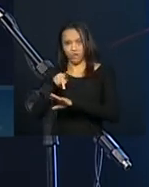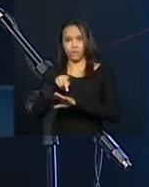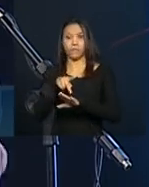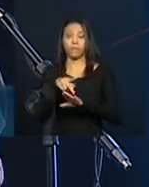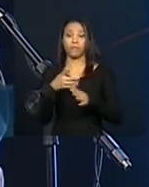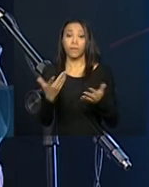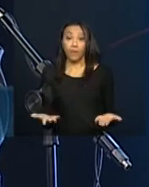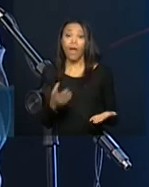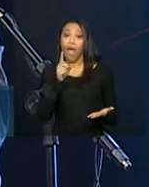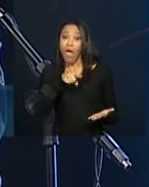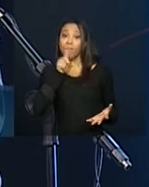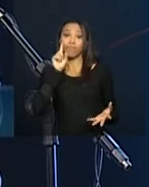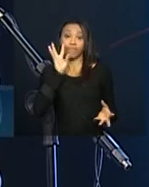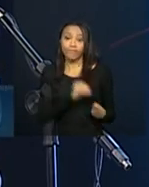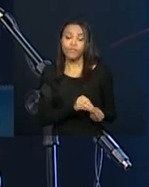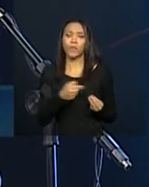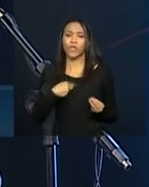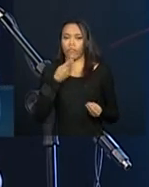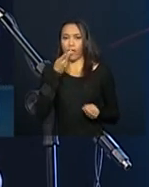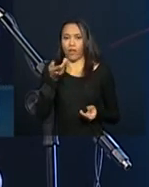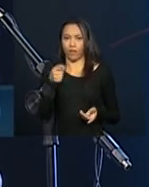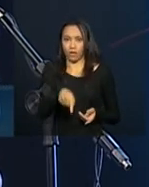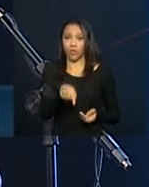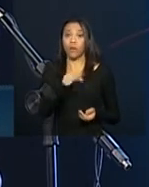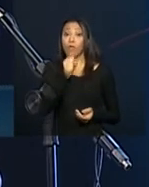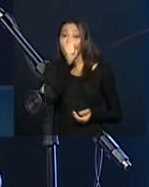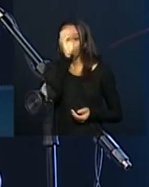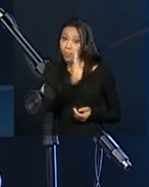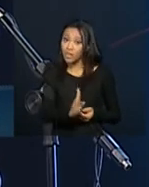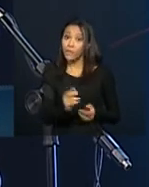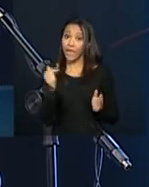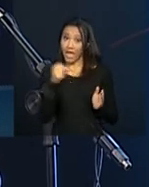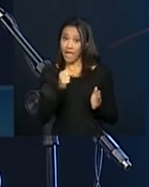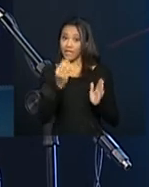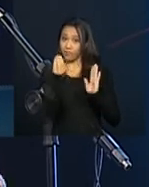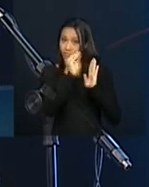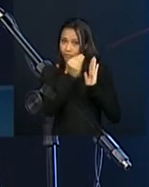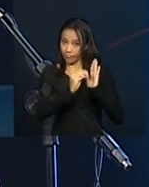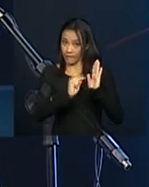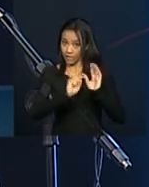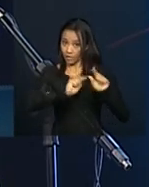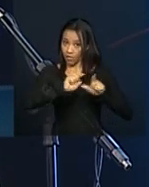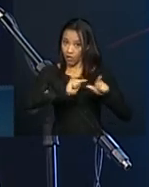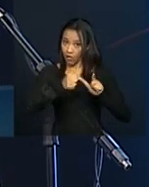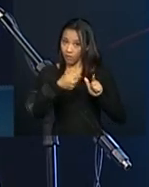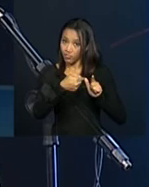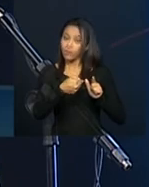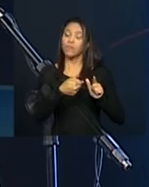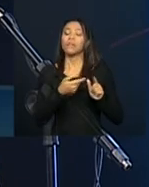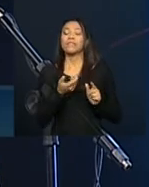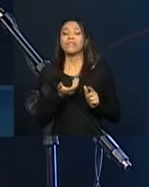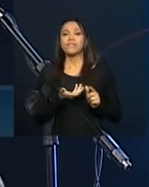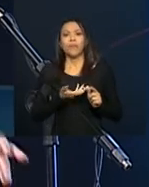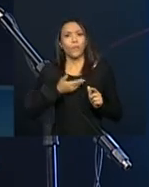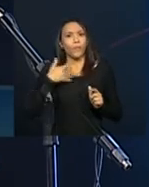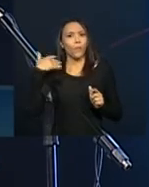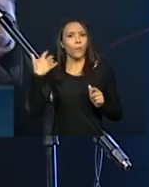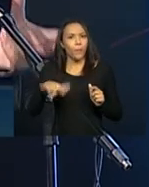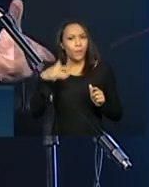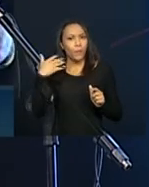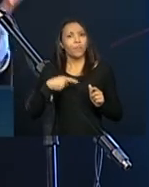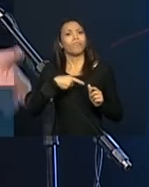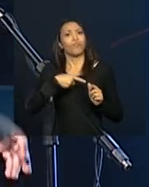E, nesse sentido, queria ressaltar que, no Brasil, essa agenda virou muito além do que uma